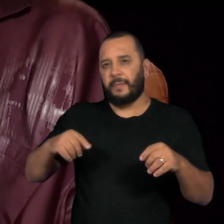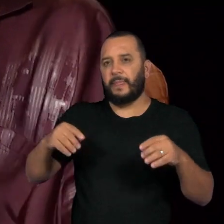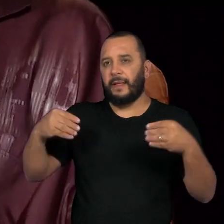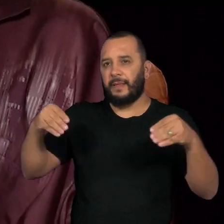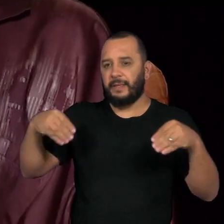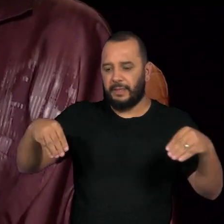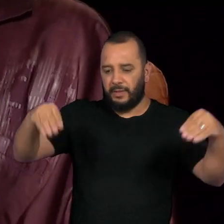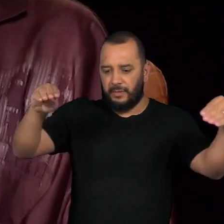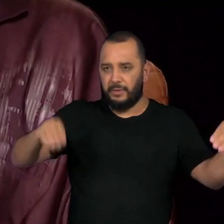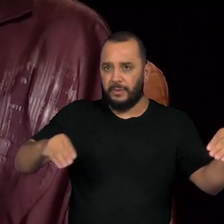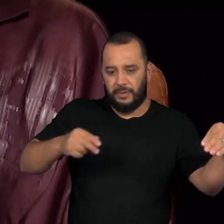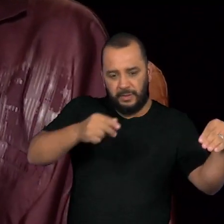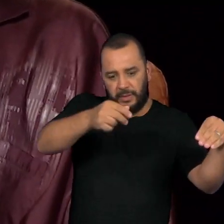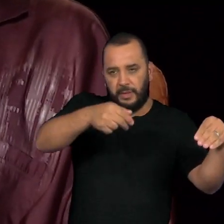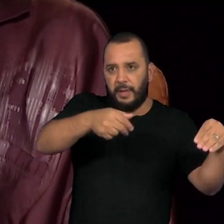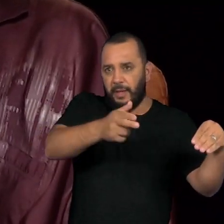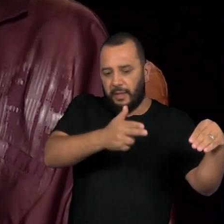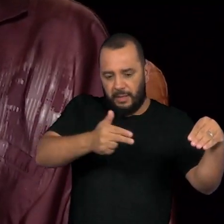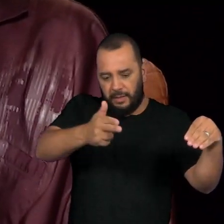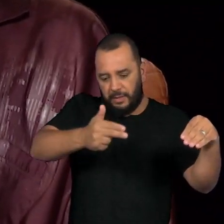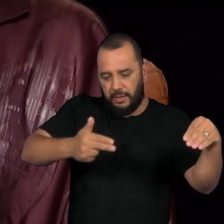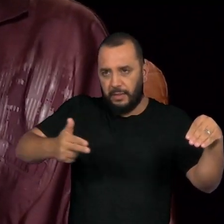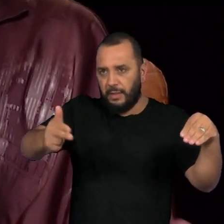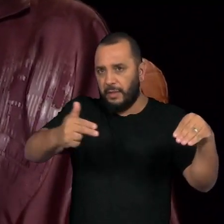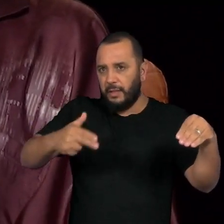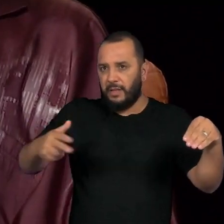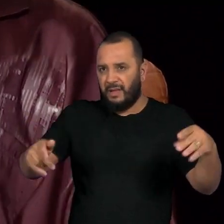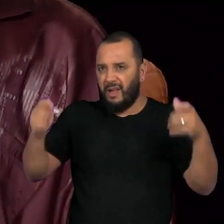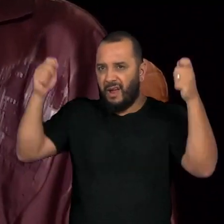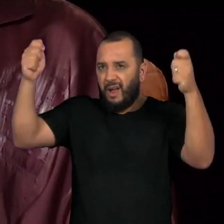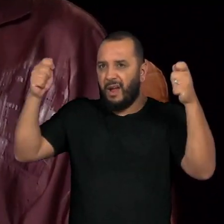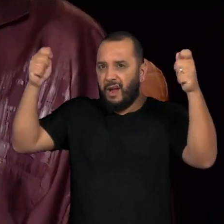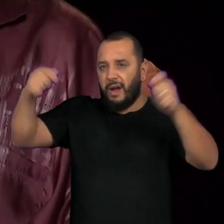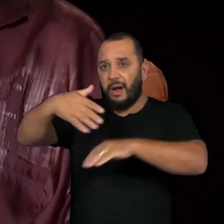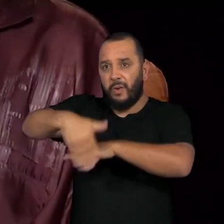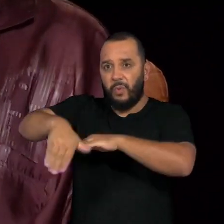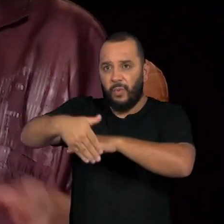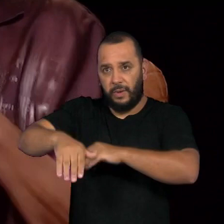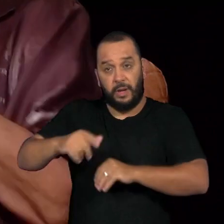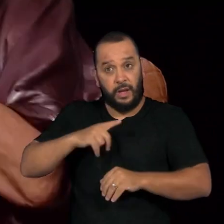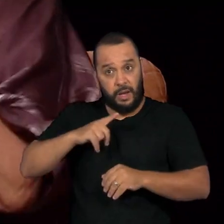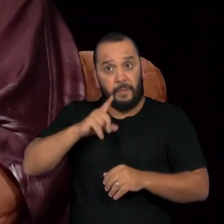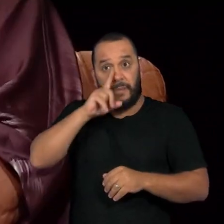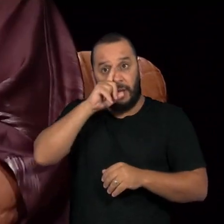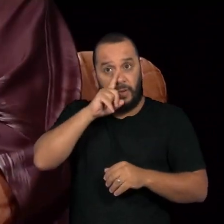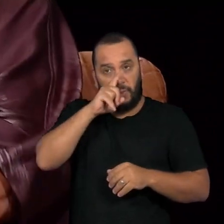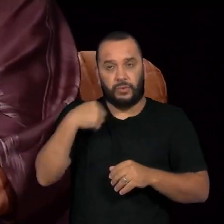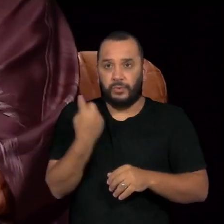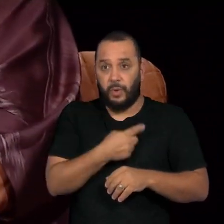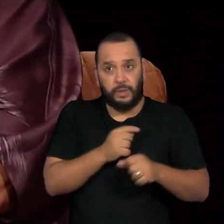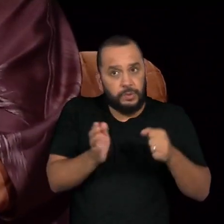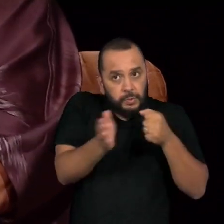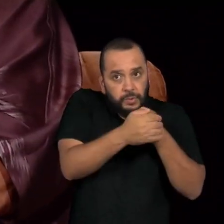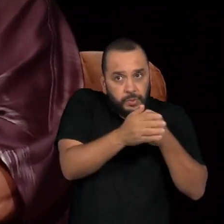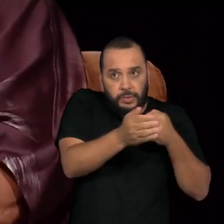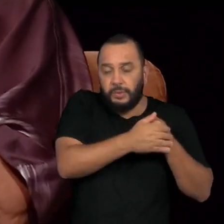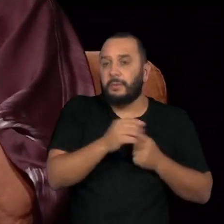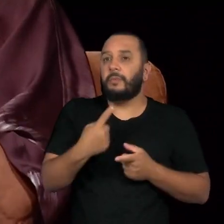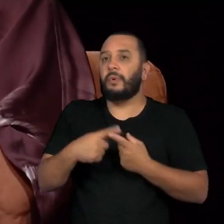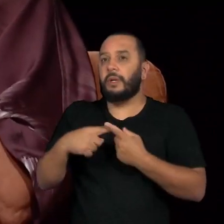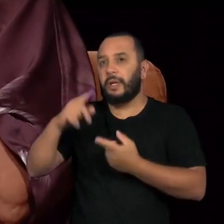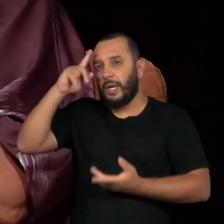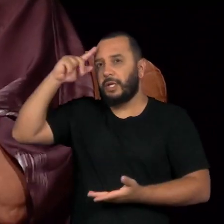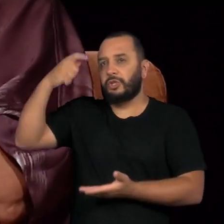muito perigoso mesmo, né? Assim, a gente sofria, já estava, né? A ditadura